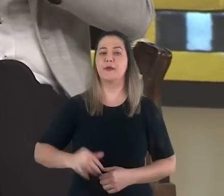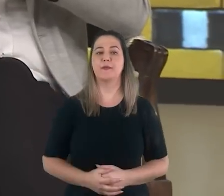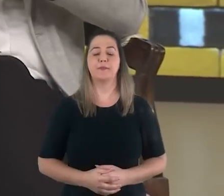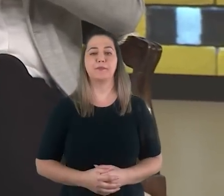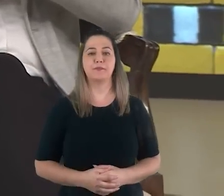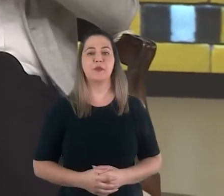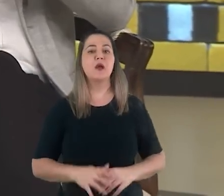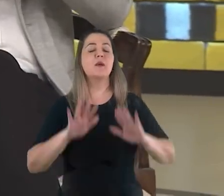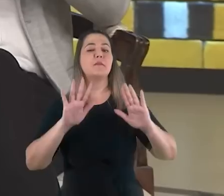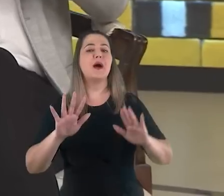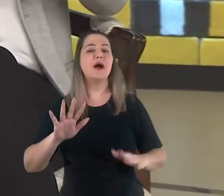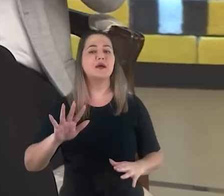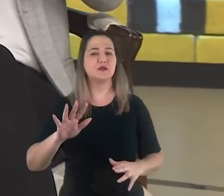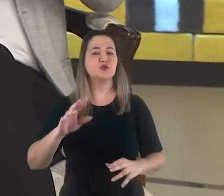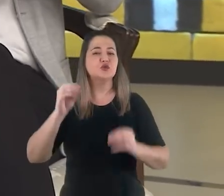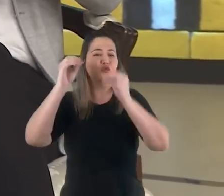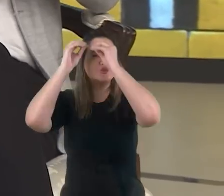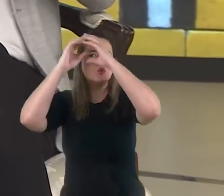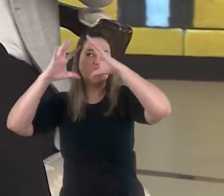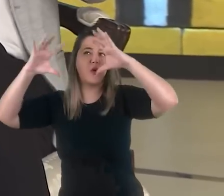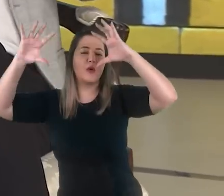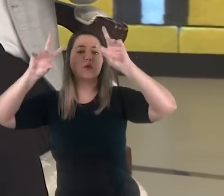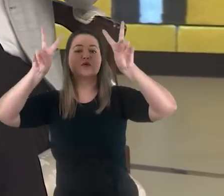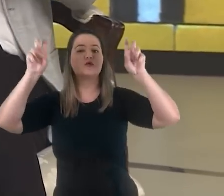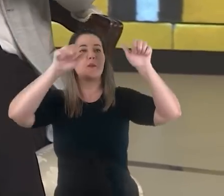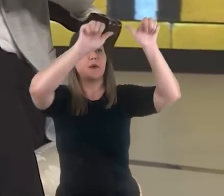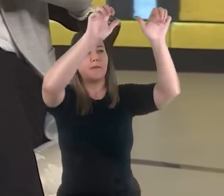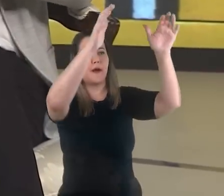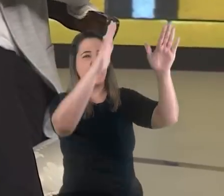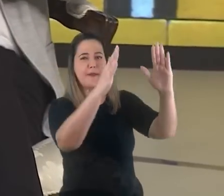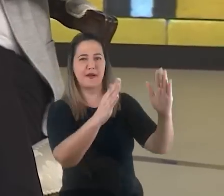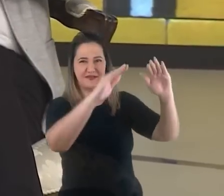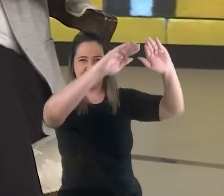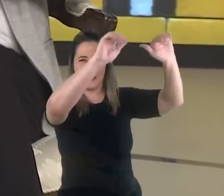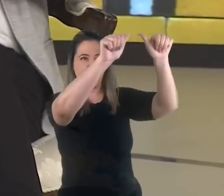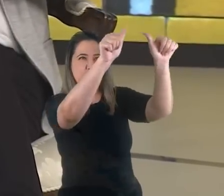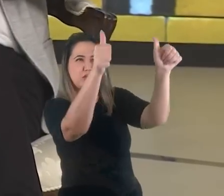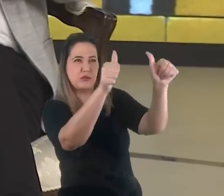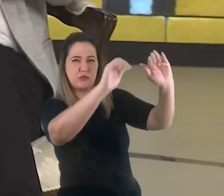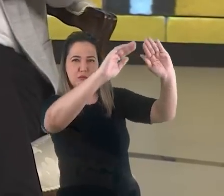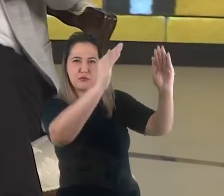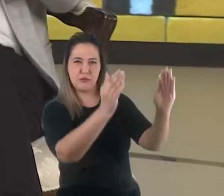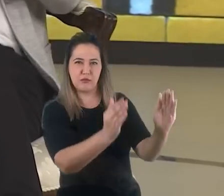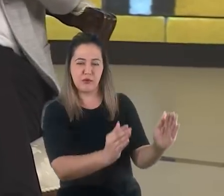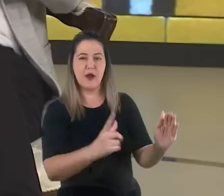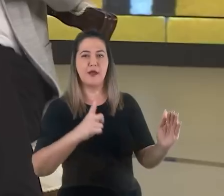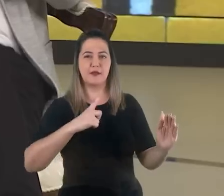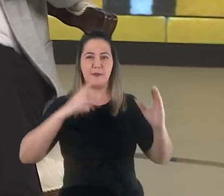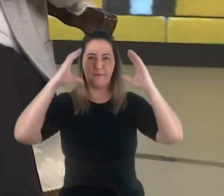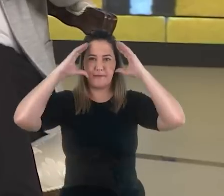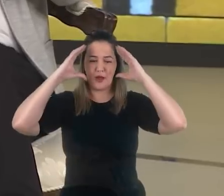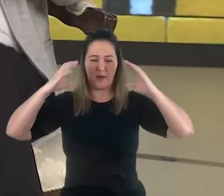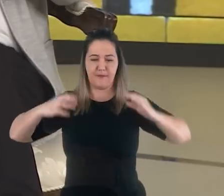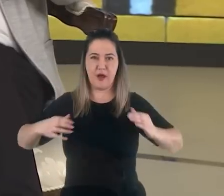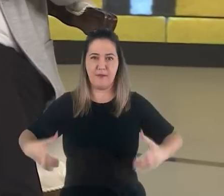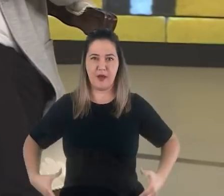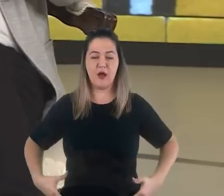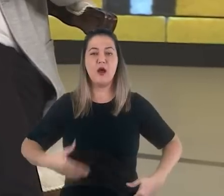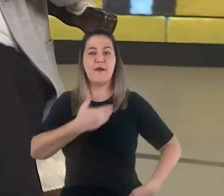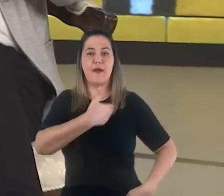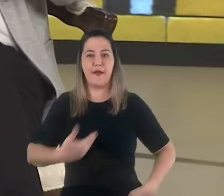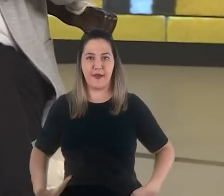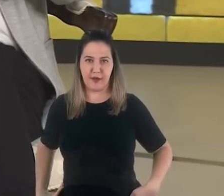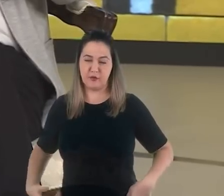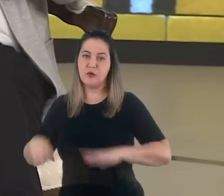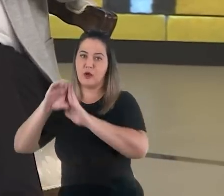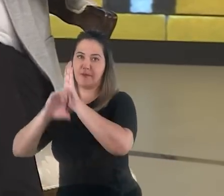da estátua, esse esquema de apresentação de 4 impérios mundiais, representado no capítulo 2 de Daniel e mais tarde no capítulo 7,